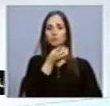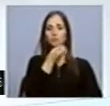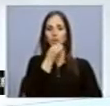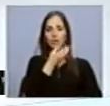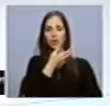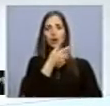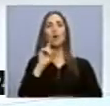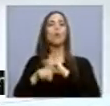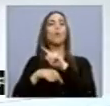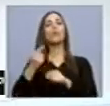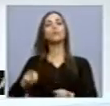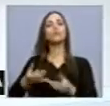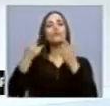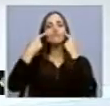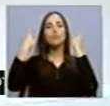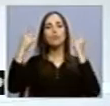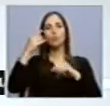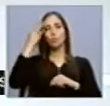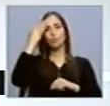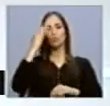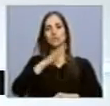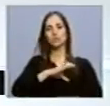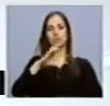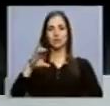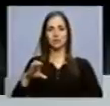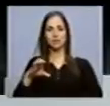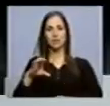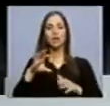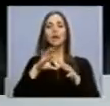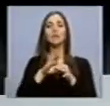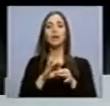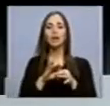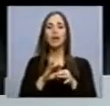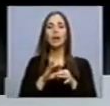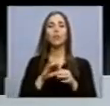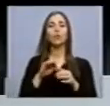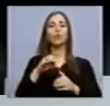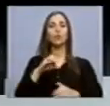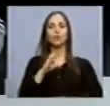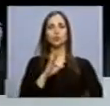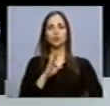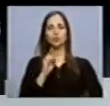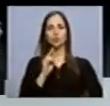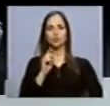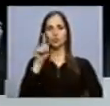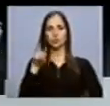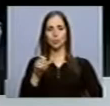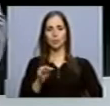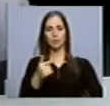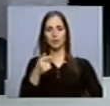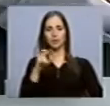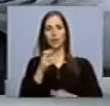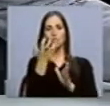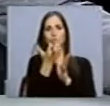grande revelação destes primeiros dados científicos, que é sobre o campo magnético de Júpiter. Nós já sabemos que é o maior campo magnético do Sistema